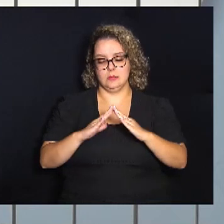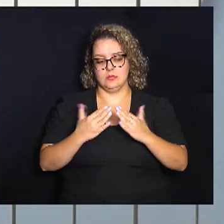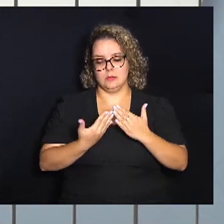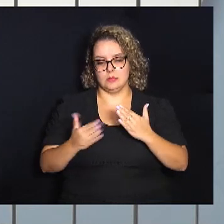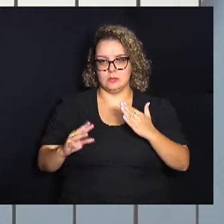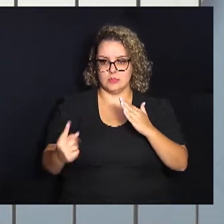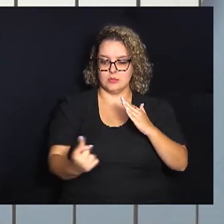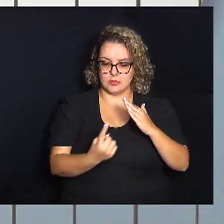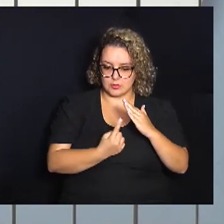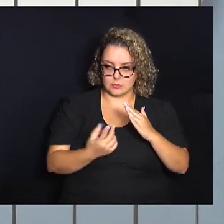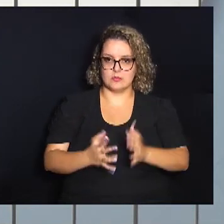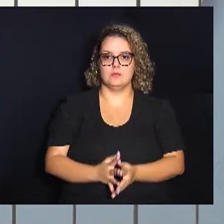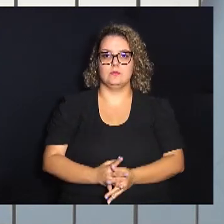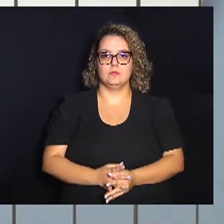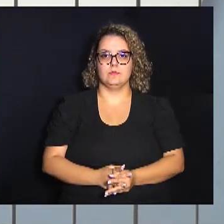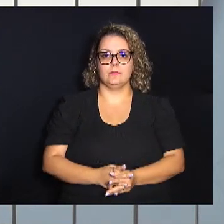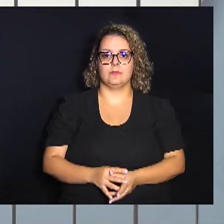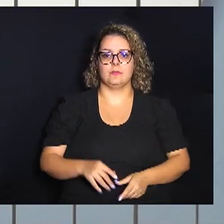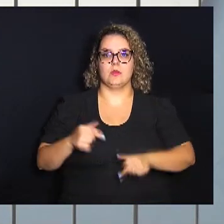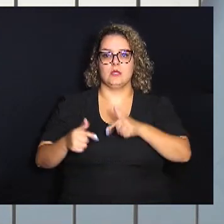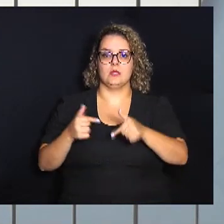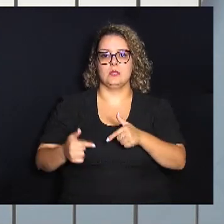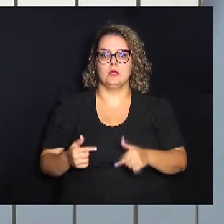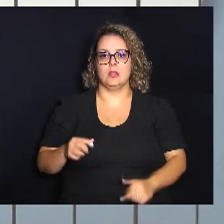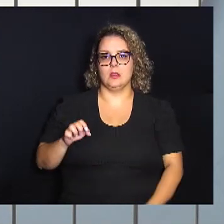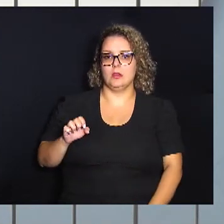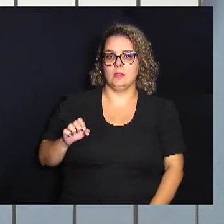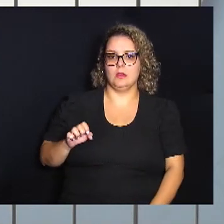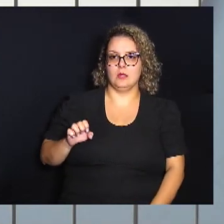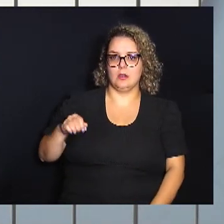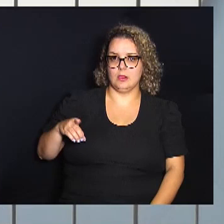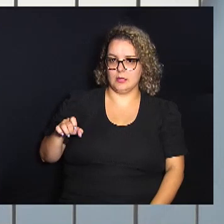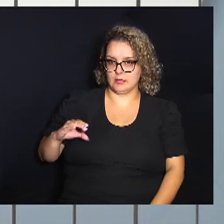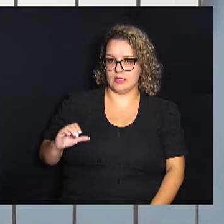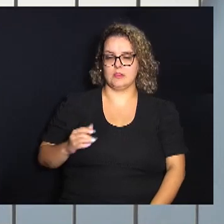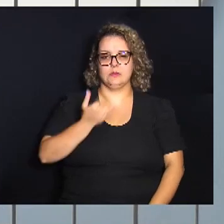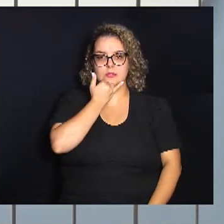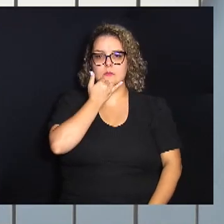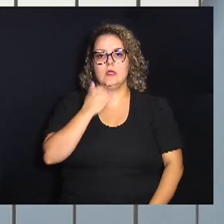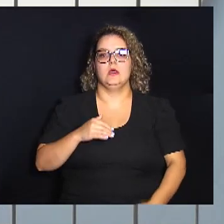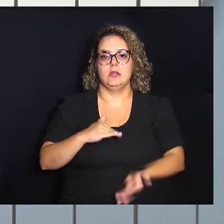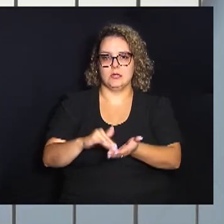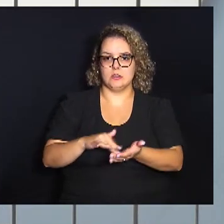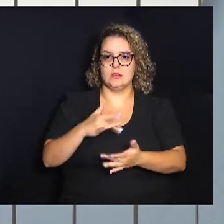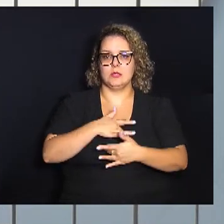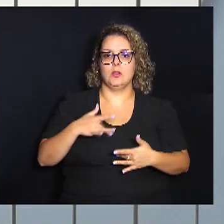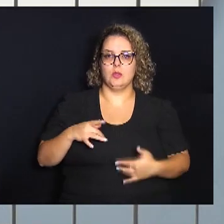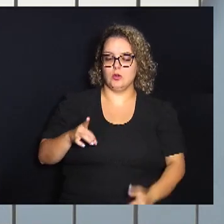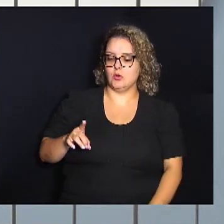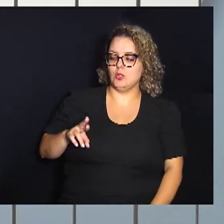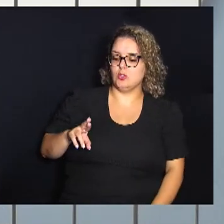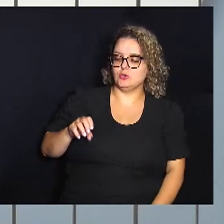seus imóveis. Nessa operação, a INDEC vai usar, a Secretaria de Saúde vai usar inclusive um drone